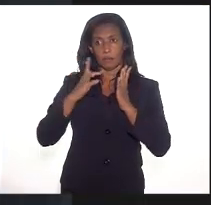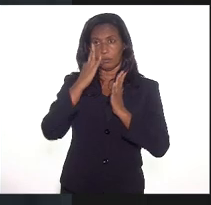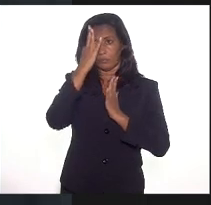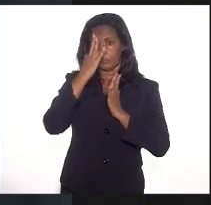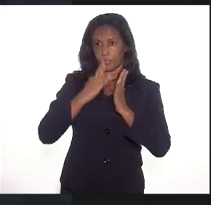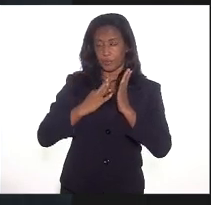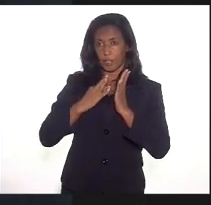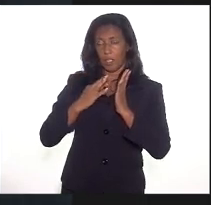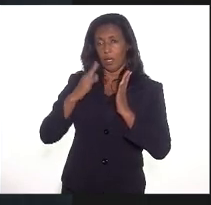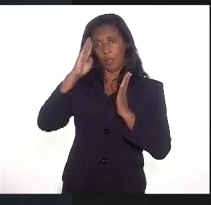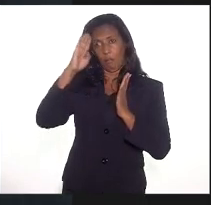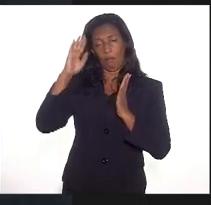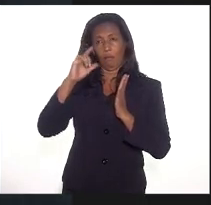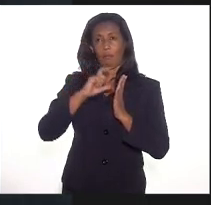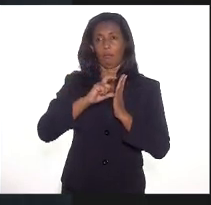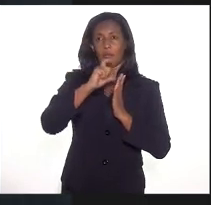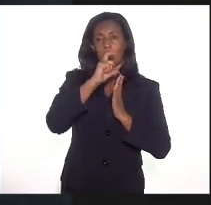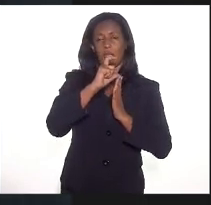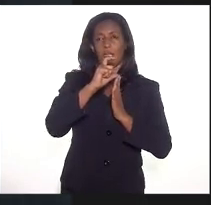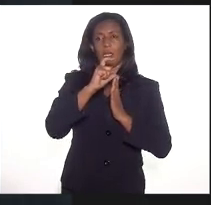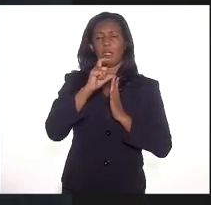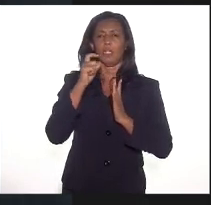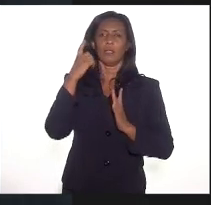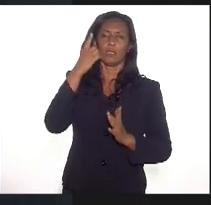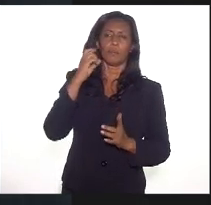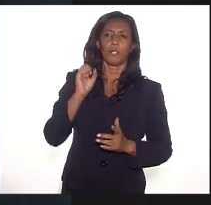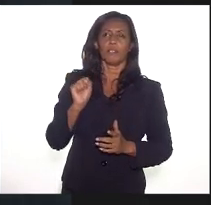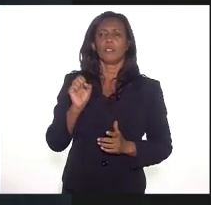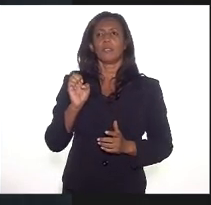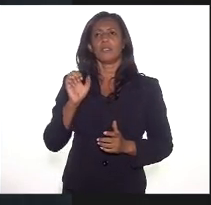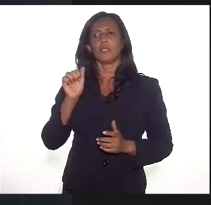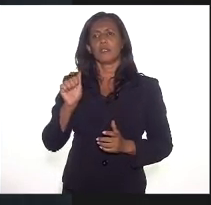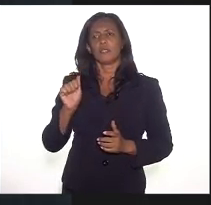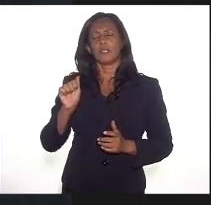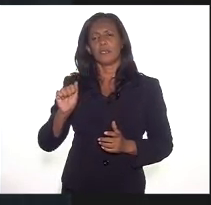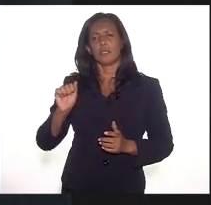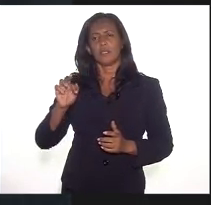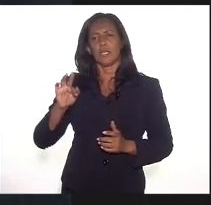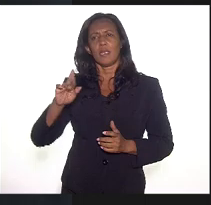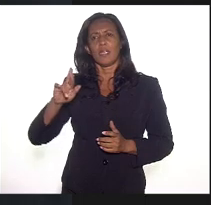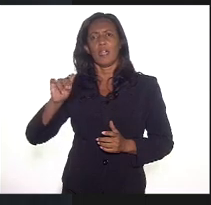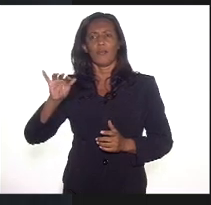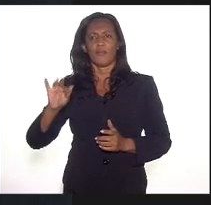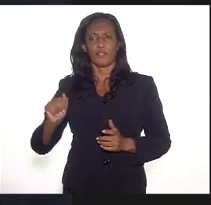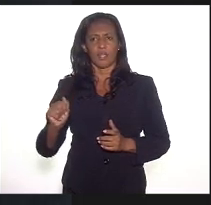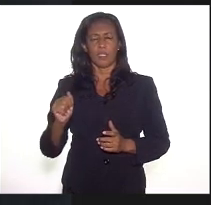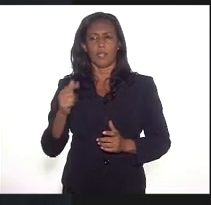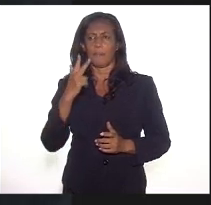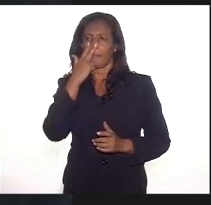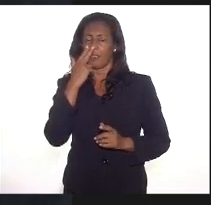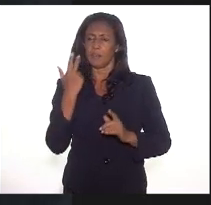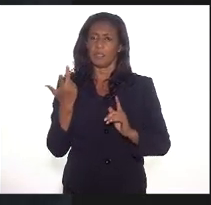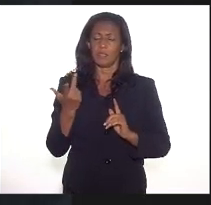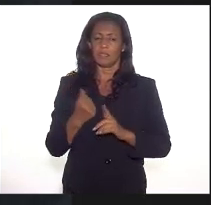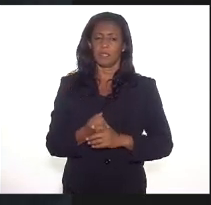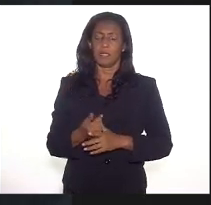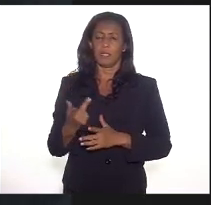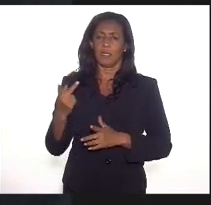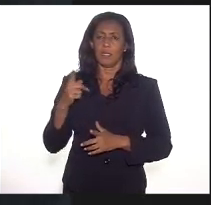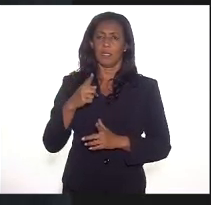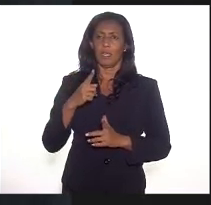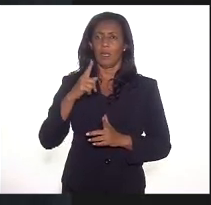O teor do destaque do deputado Serafini, no que eu estou entendendo, versa sobre a